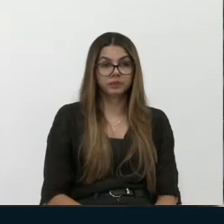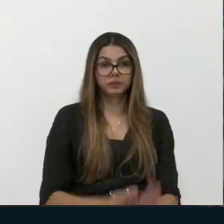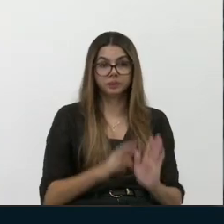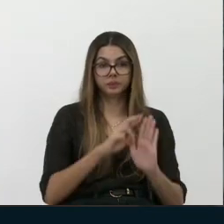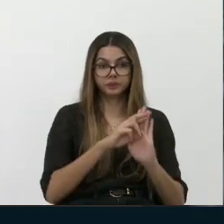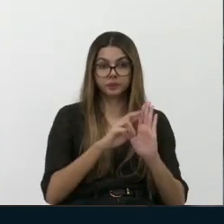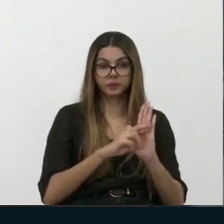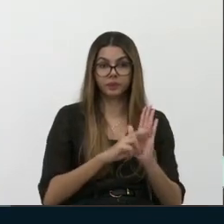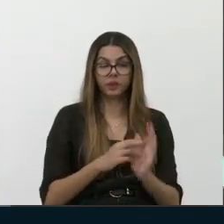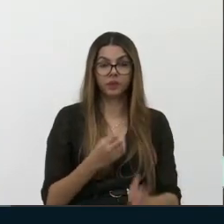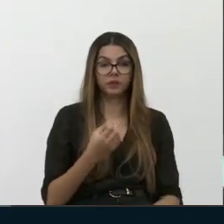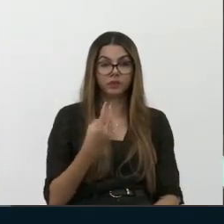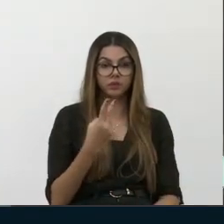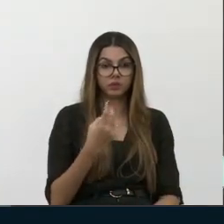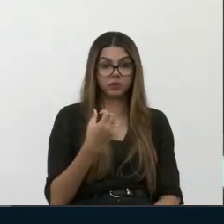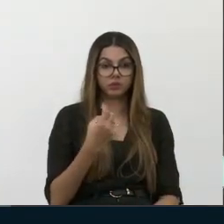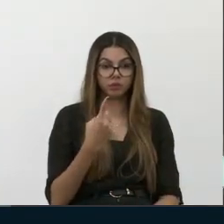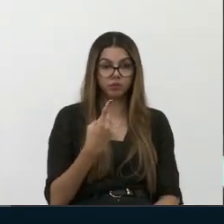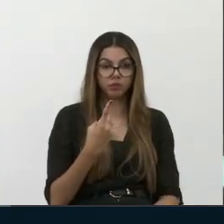21.